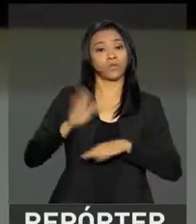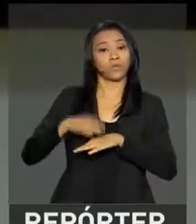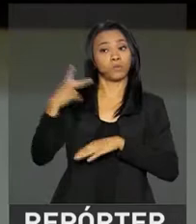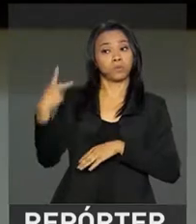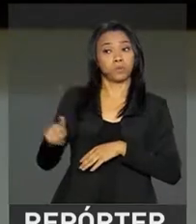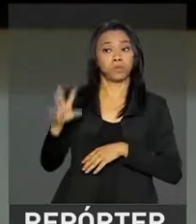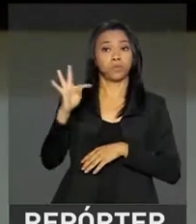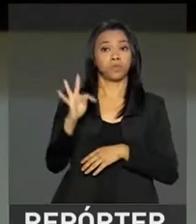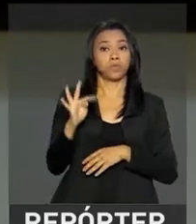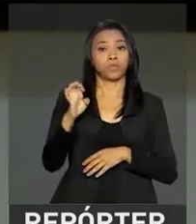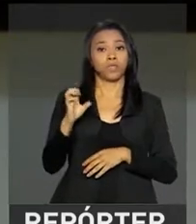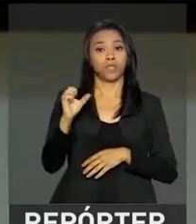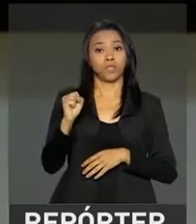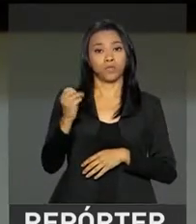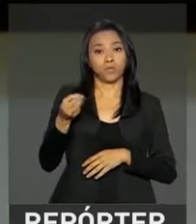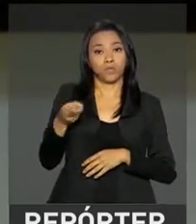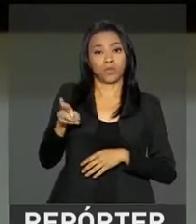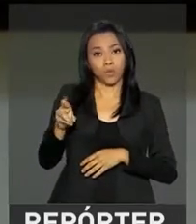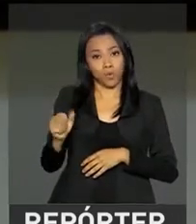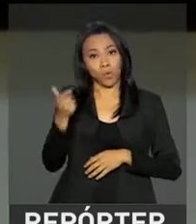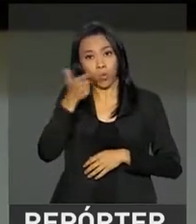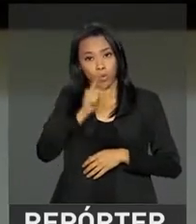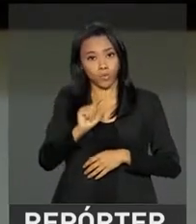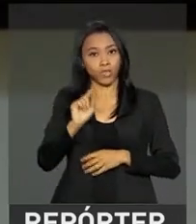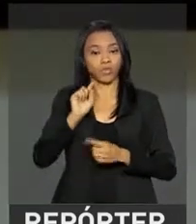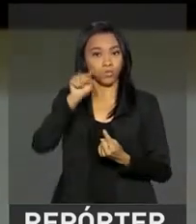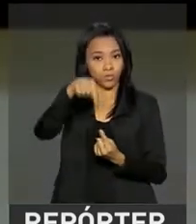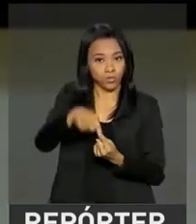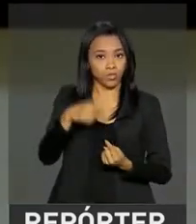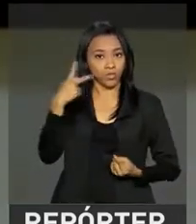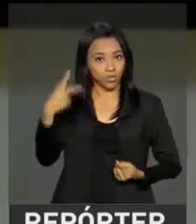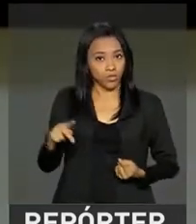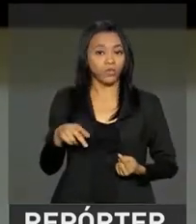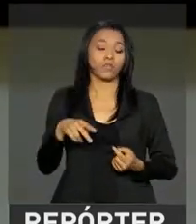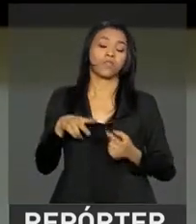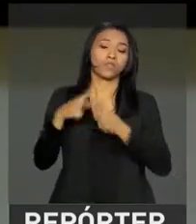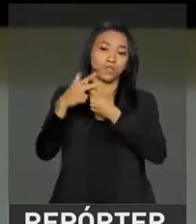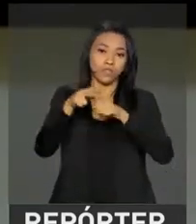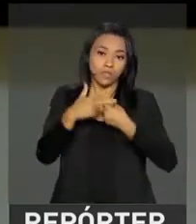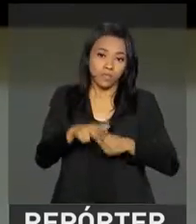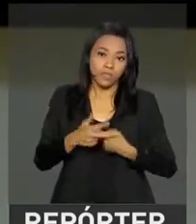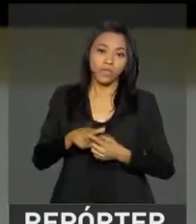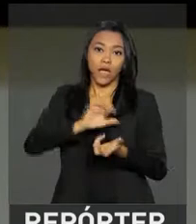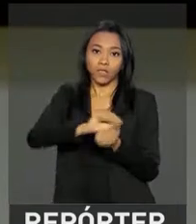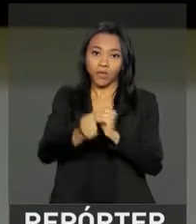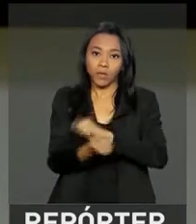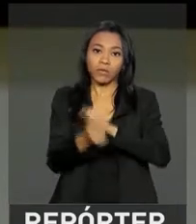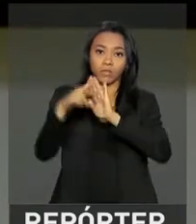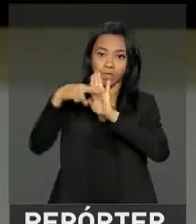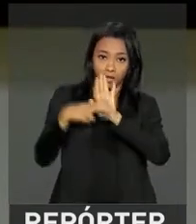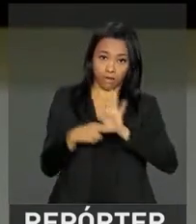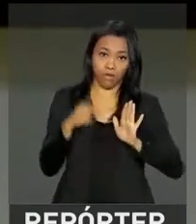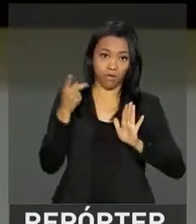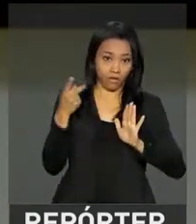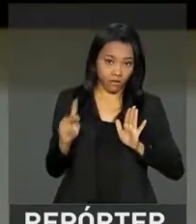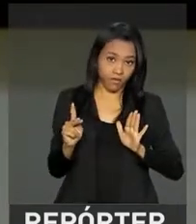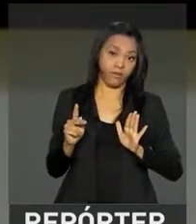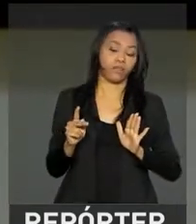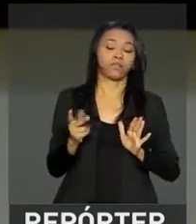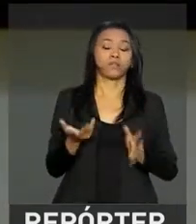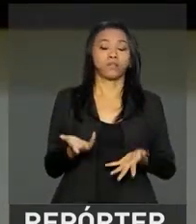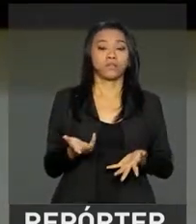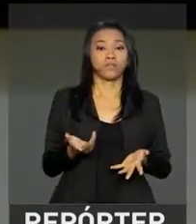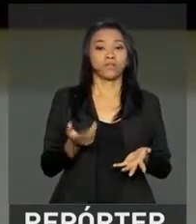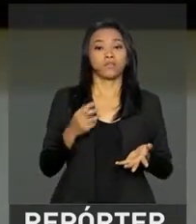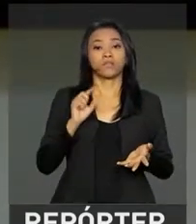metas, fazer a programação dentro das regras legais e dentro de regras de